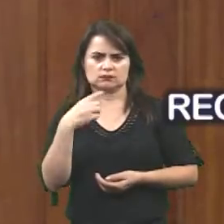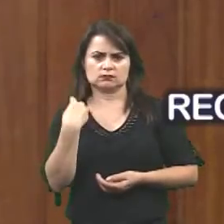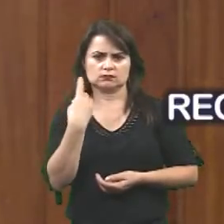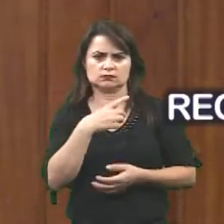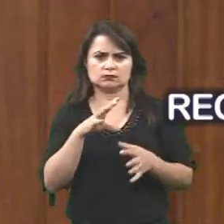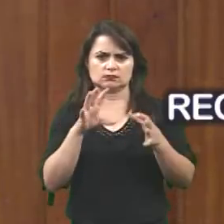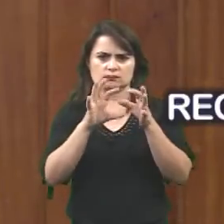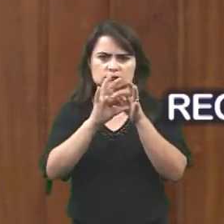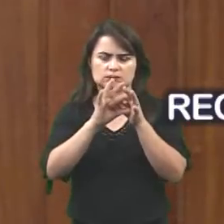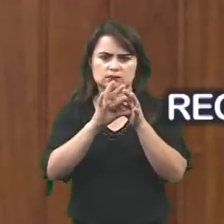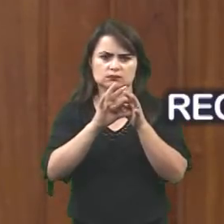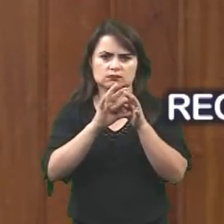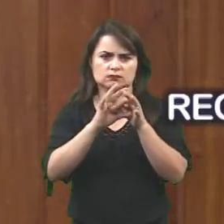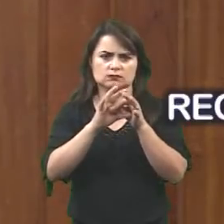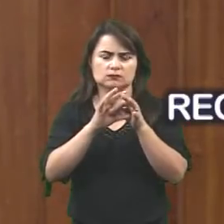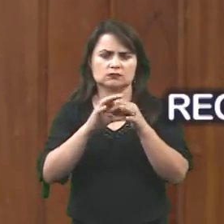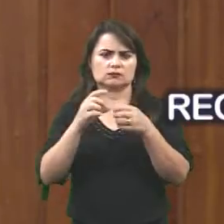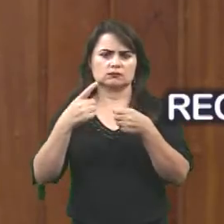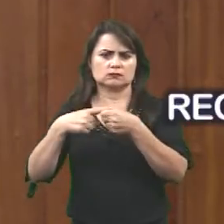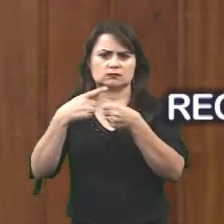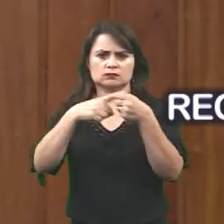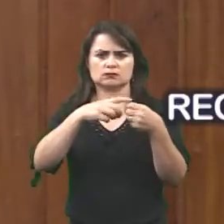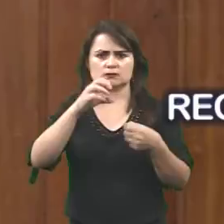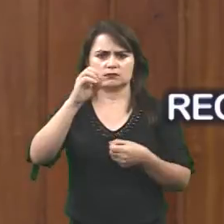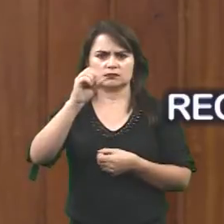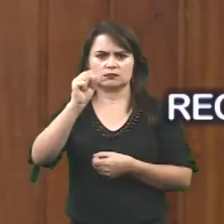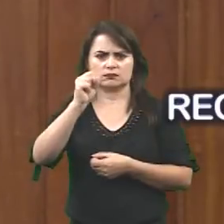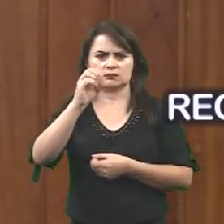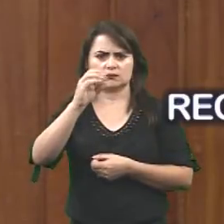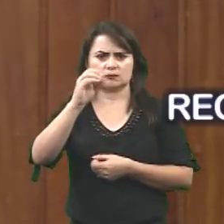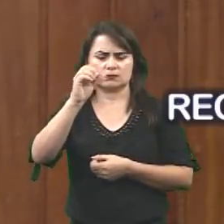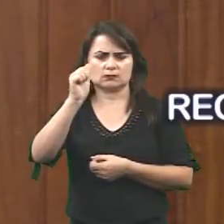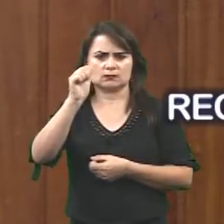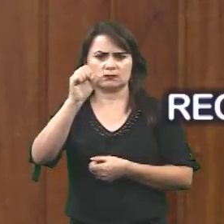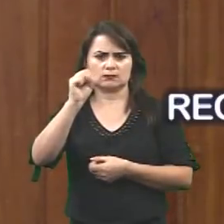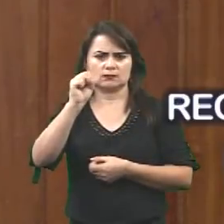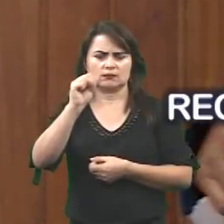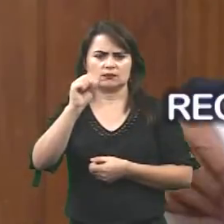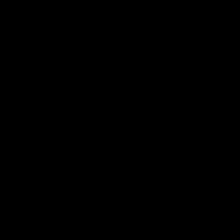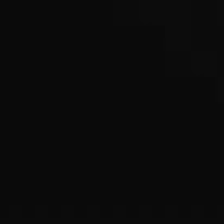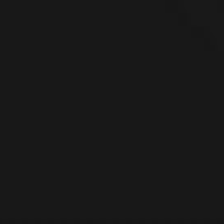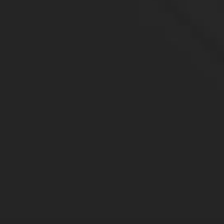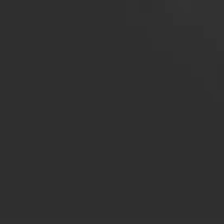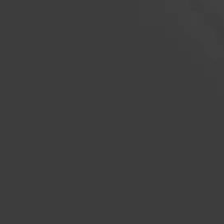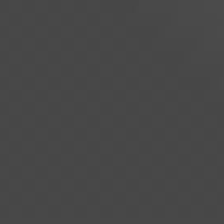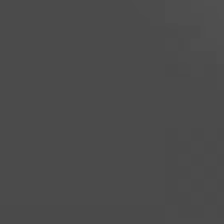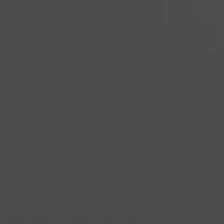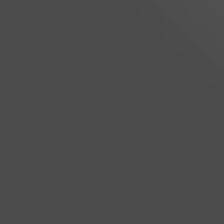se o tempo nos ajudar e não chover. Obrigado, são minhas considerações.